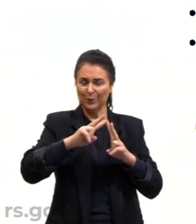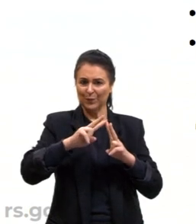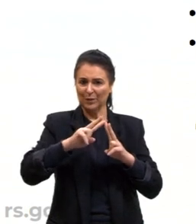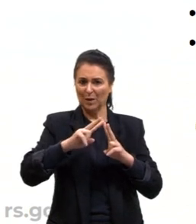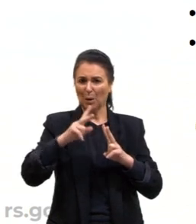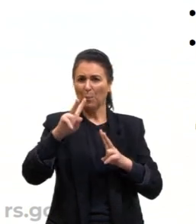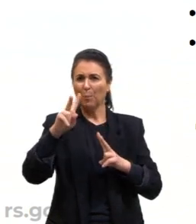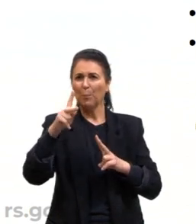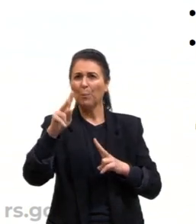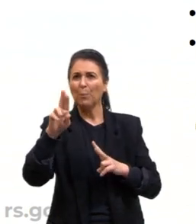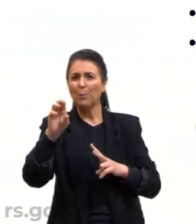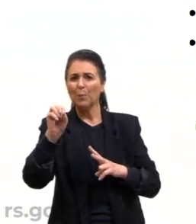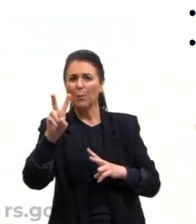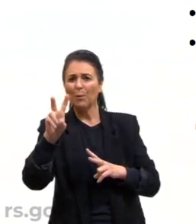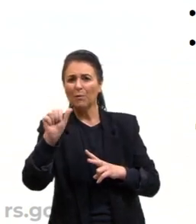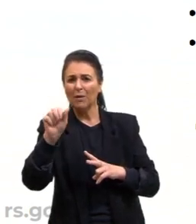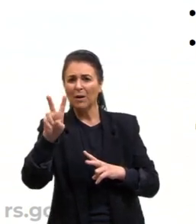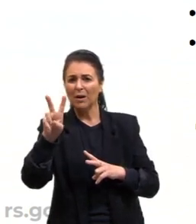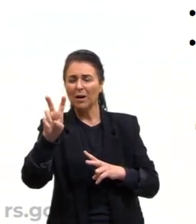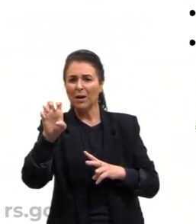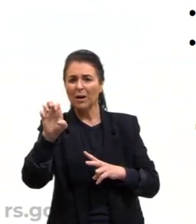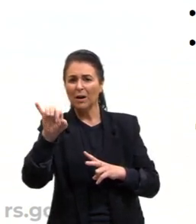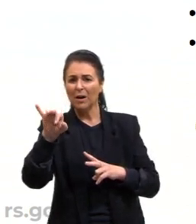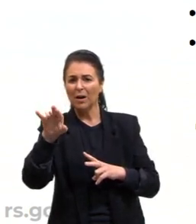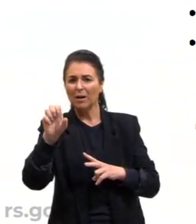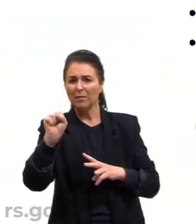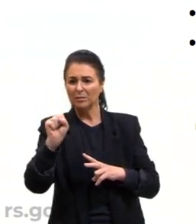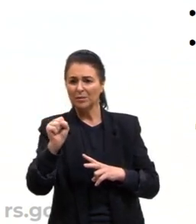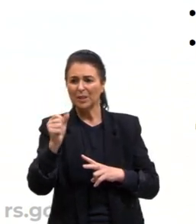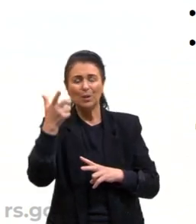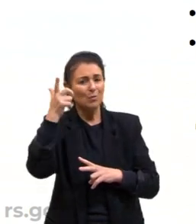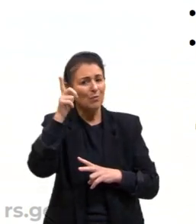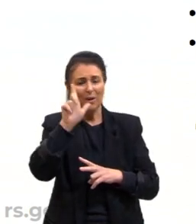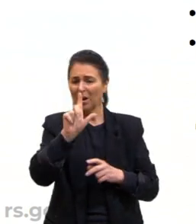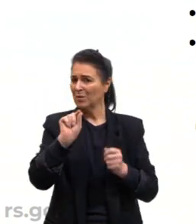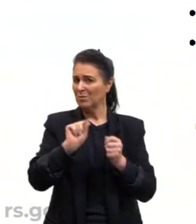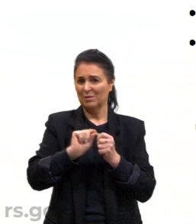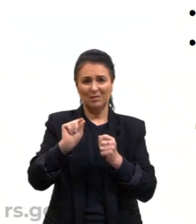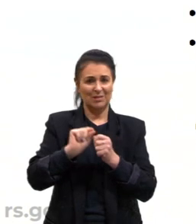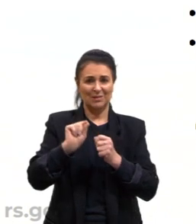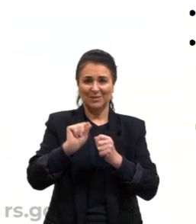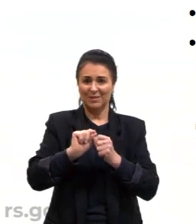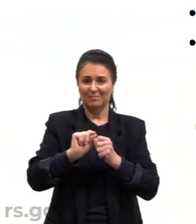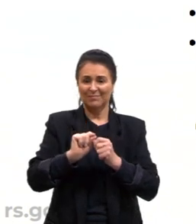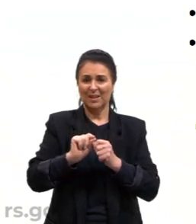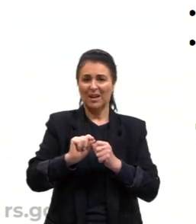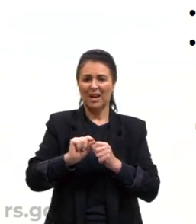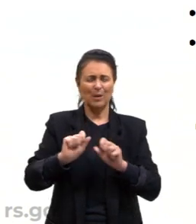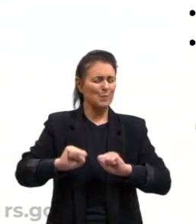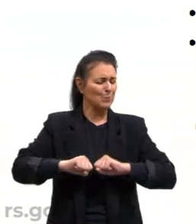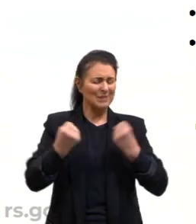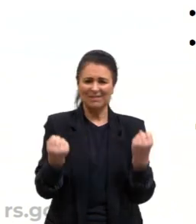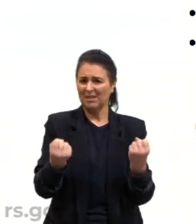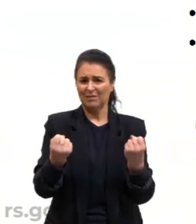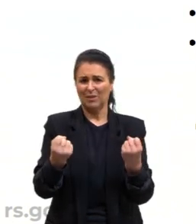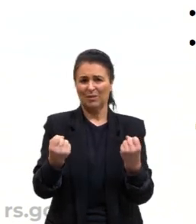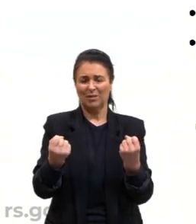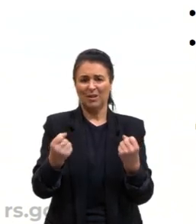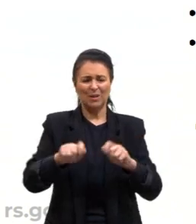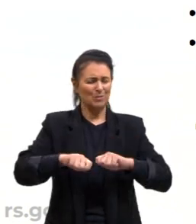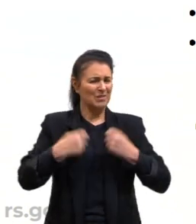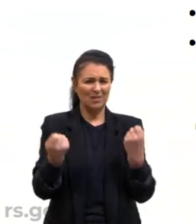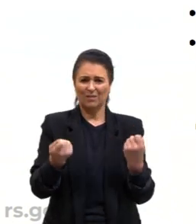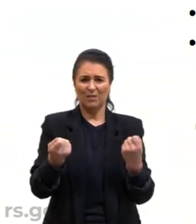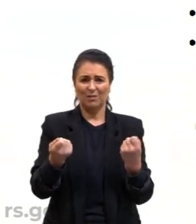prováveis ou irrealizáveis também né que são impossíveis de realizar Expresso o